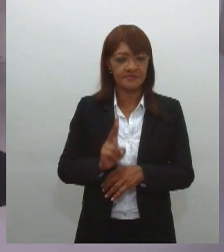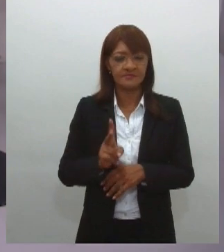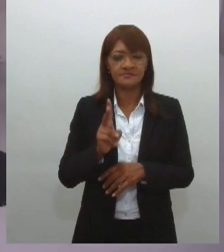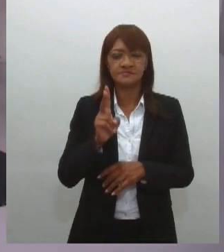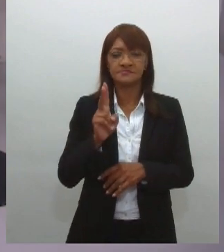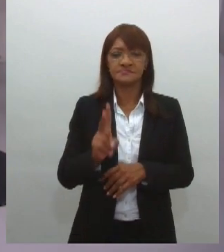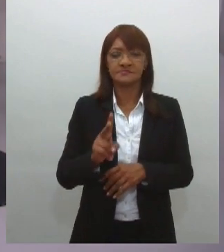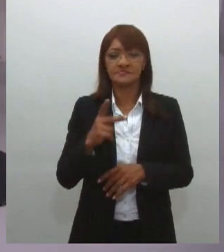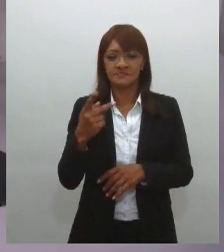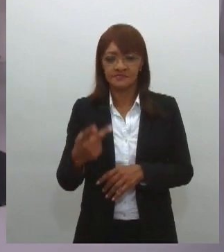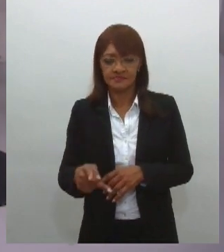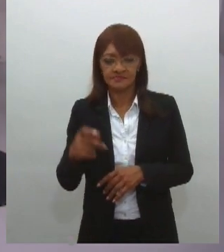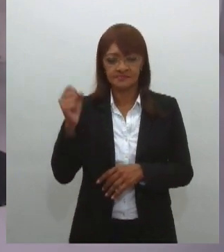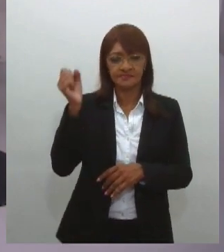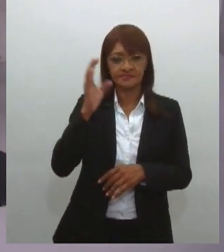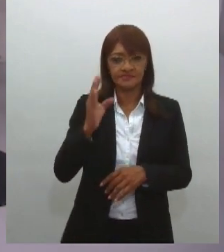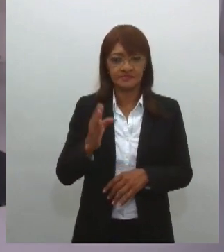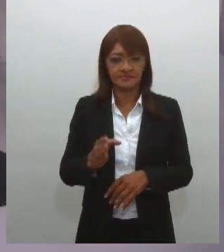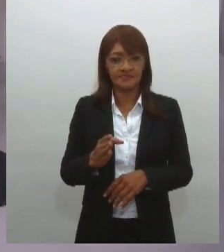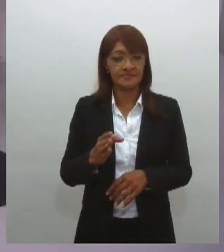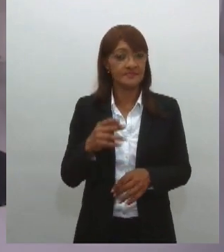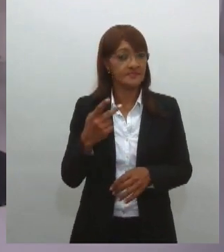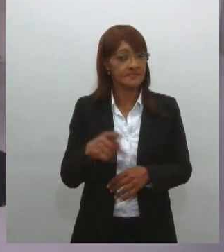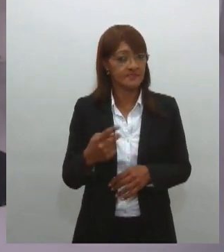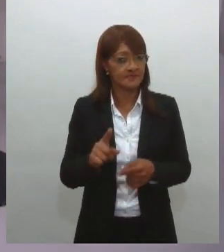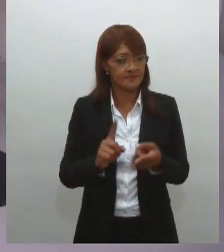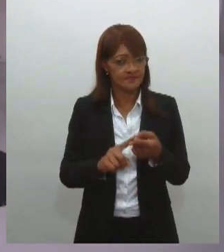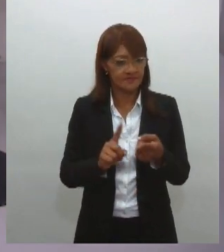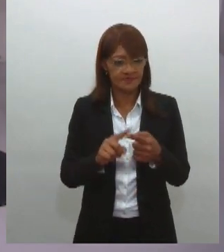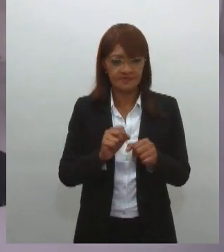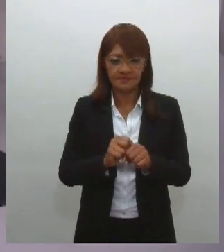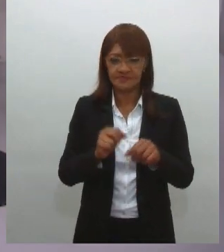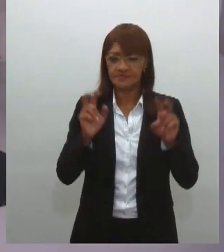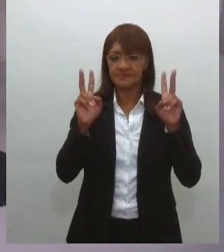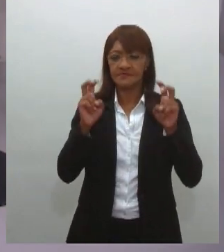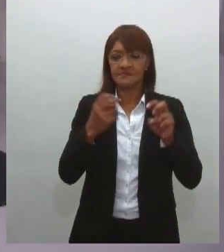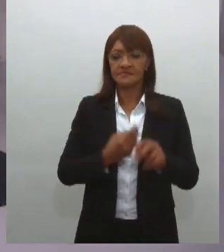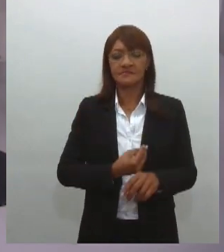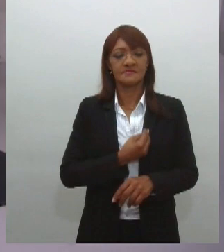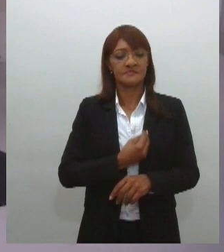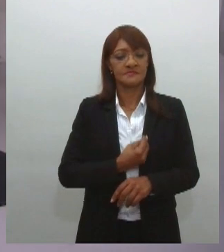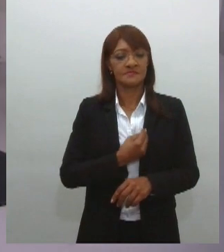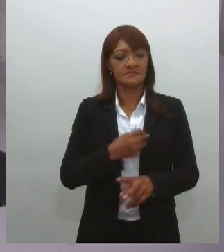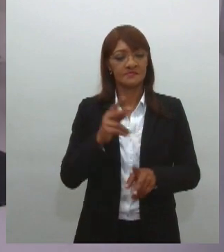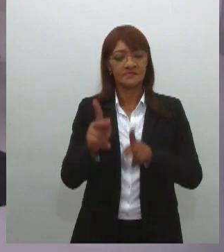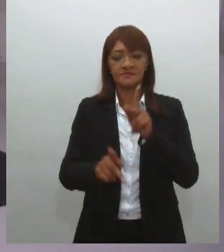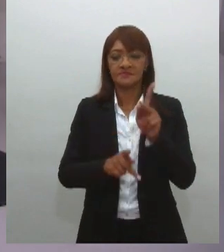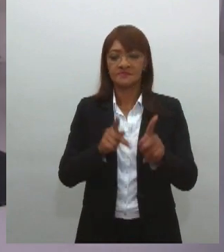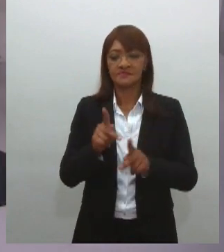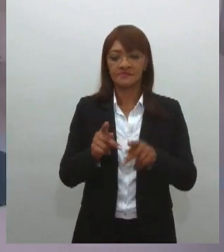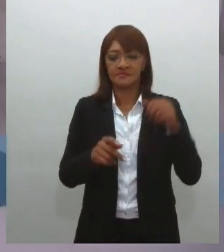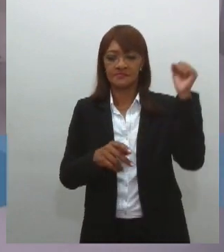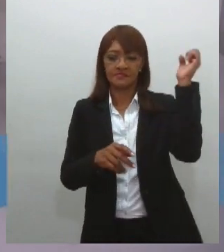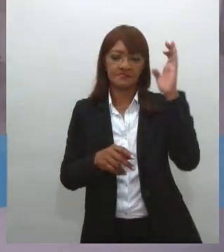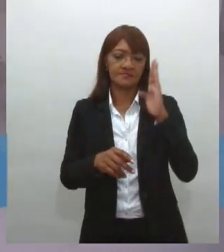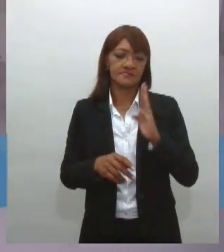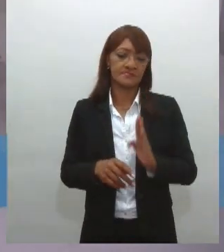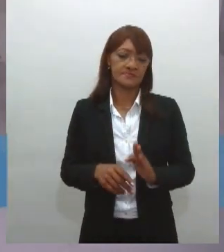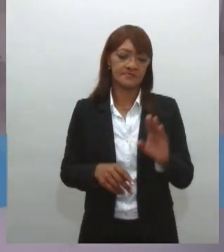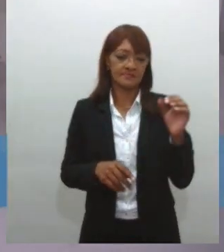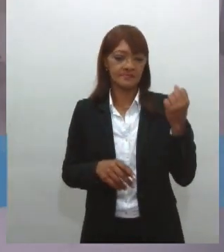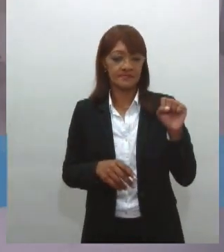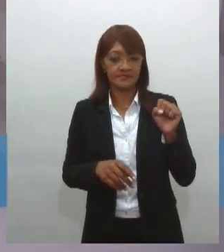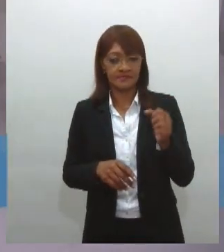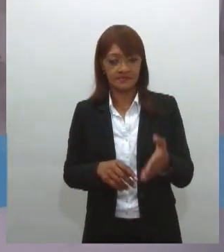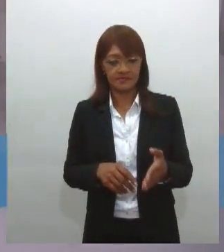e locais. Assuntos que fazem parte do dia a dia da população brasileira e sergipana. Eu sou